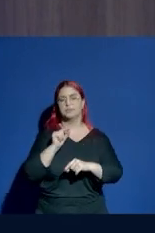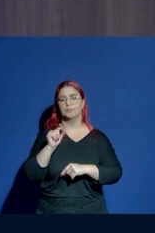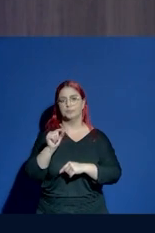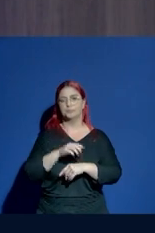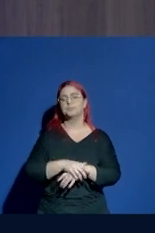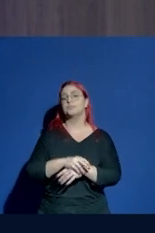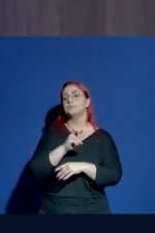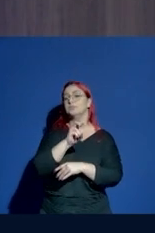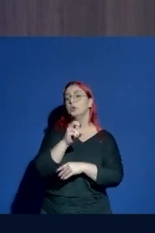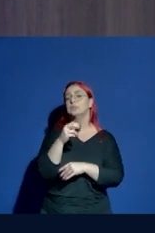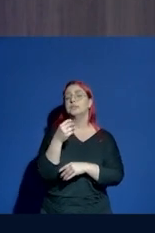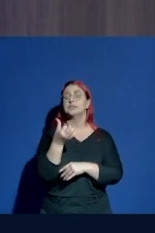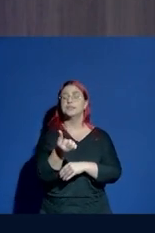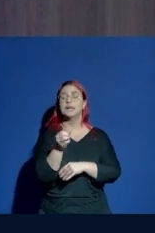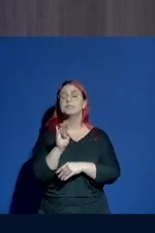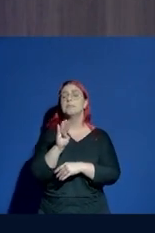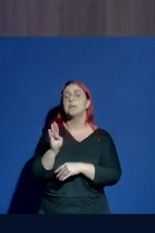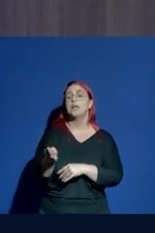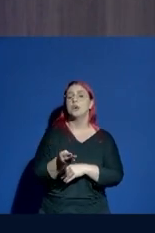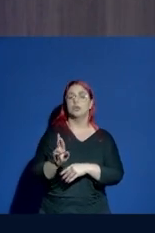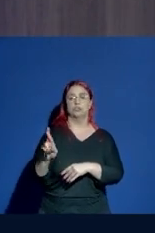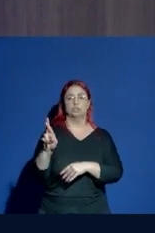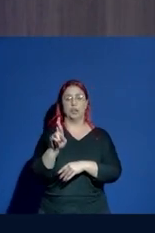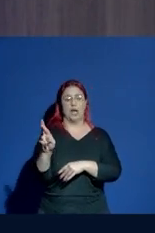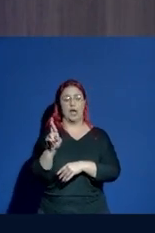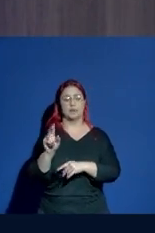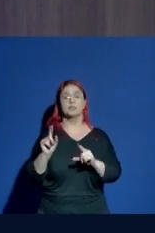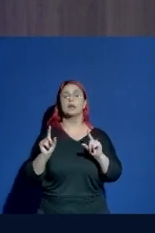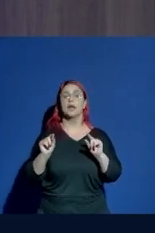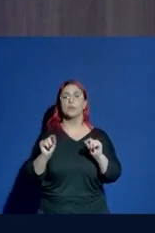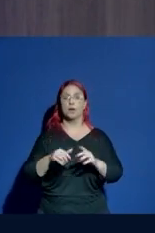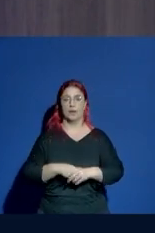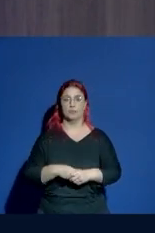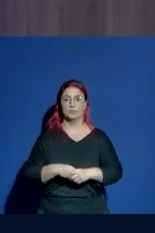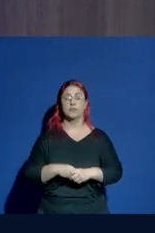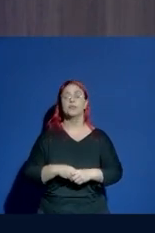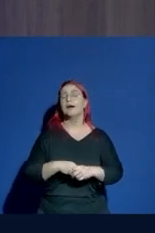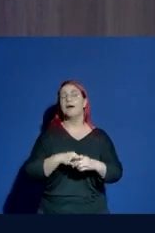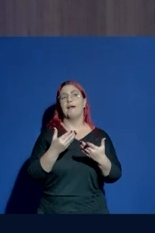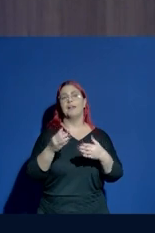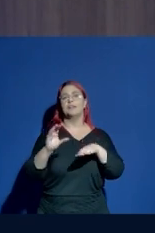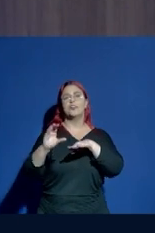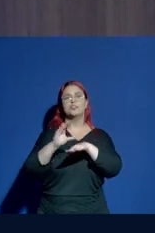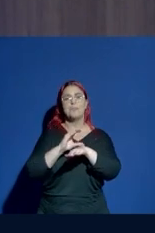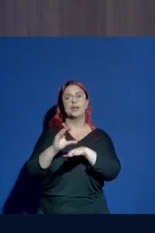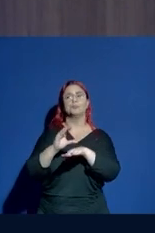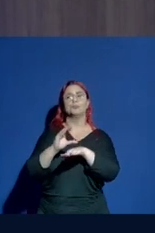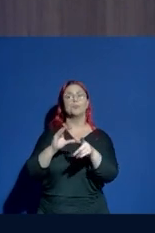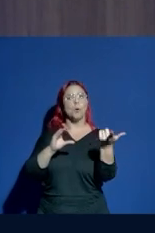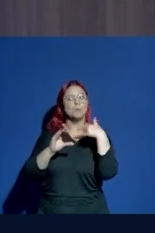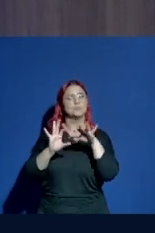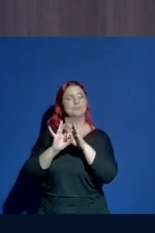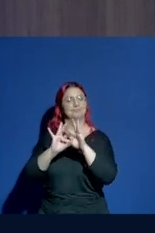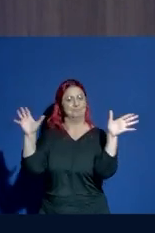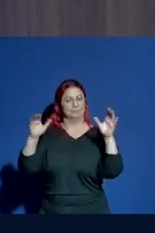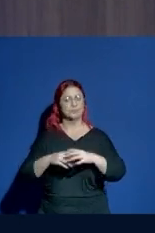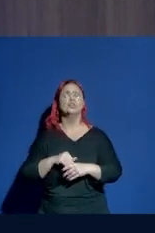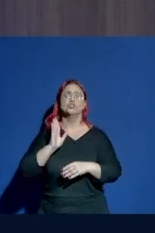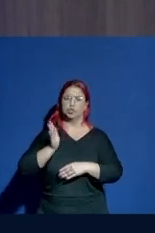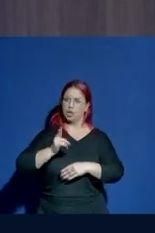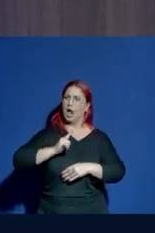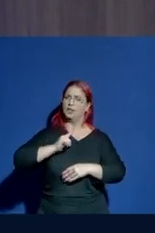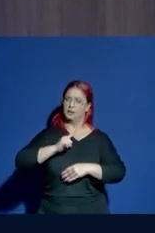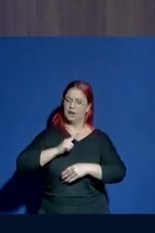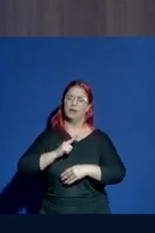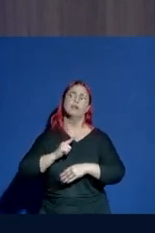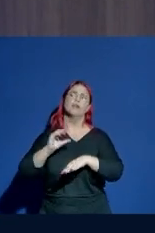de 56 bilhões de reais que Visa a gente destravar os investimentos além de já ser investimentos montuosos